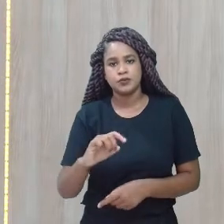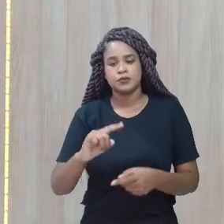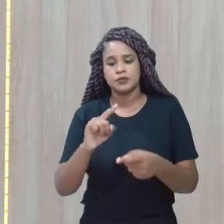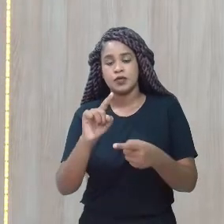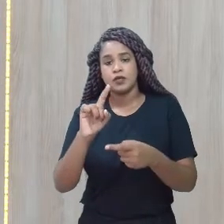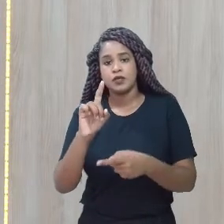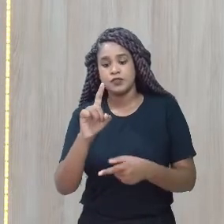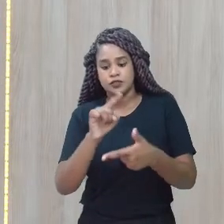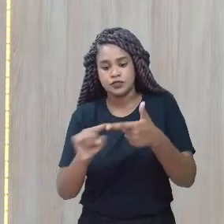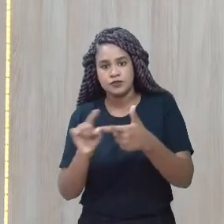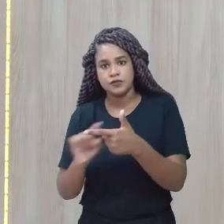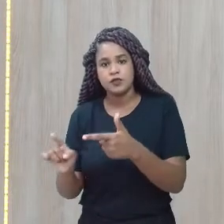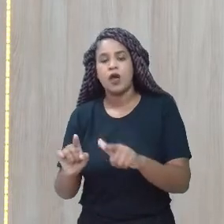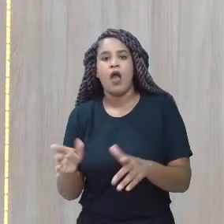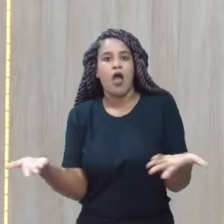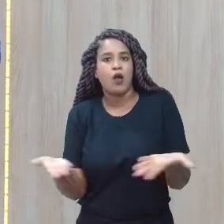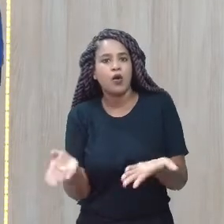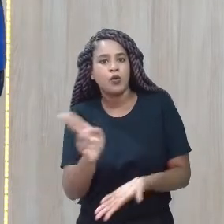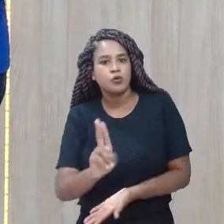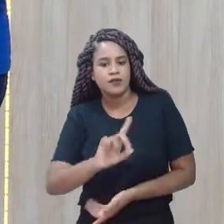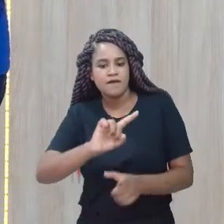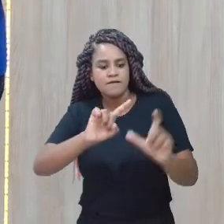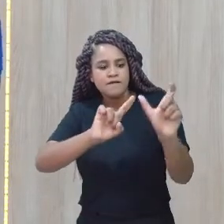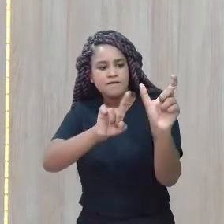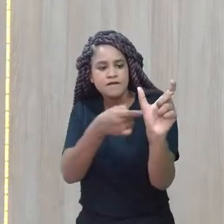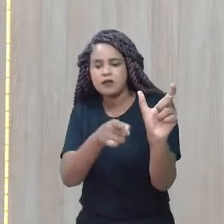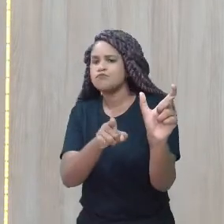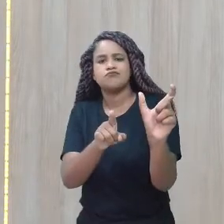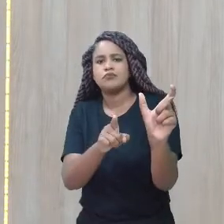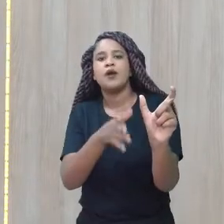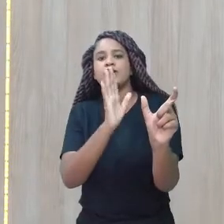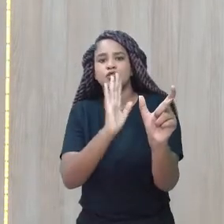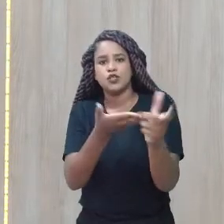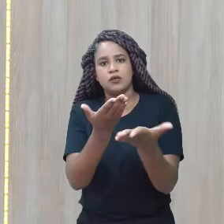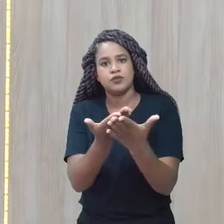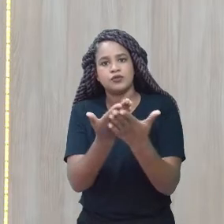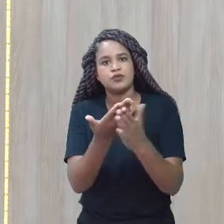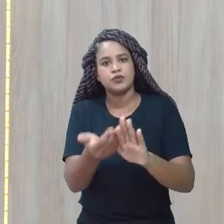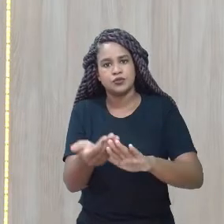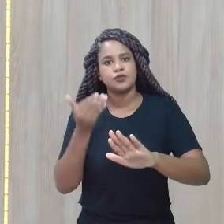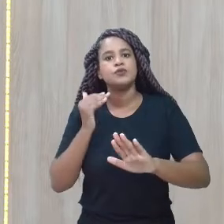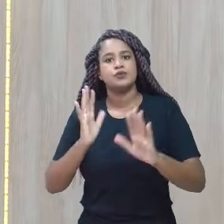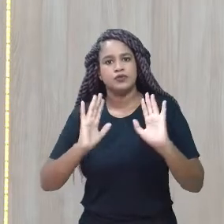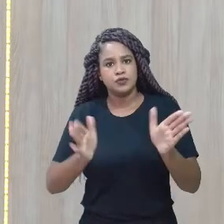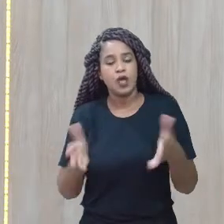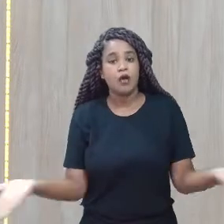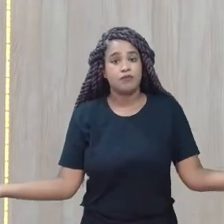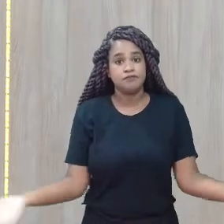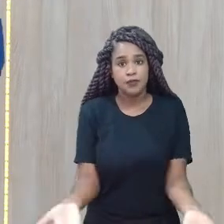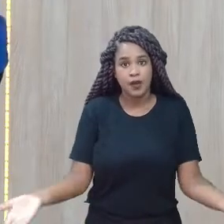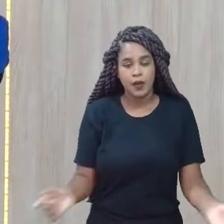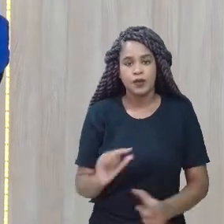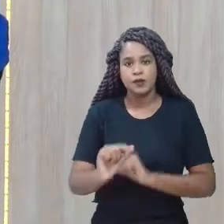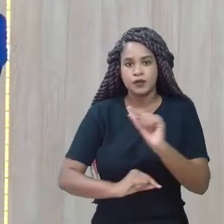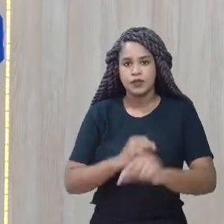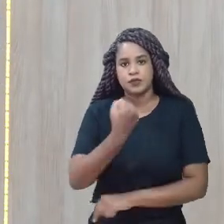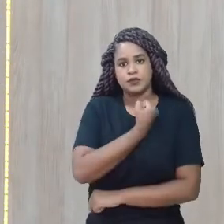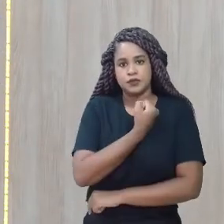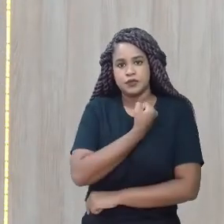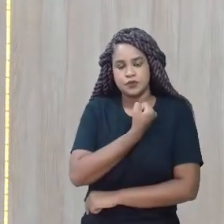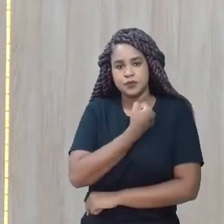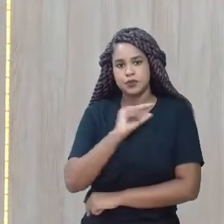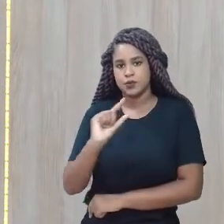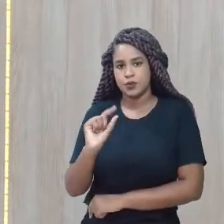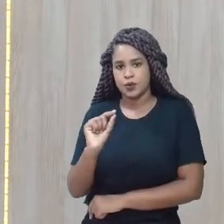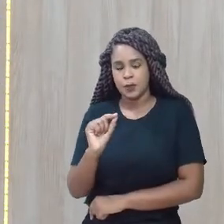utilizando números com vírgula, por exemplo, porque a gente já trabalhou com esse tipo de número aqui, né? A gente vai estar trabalhando com os números que